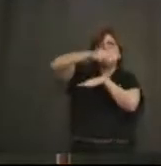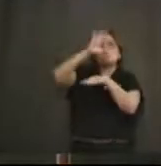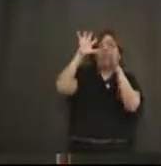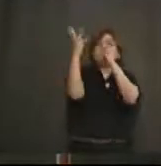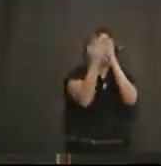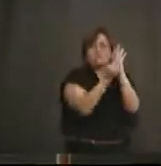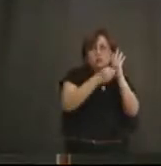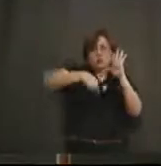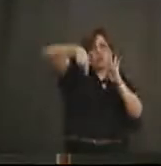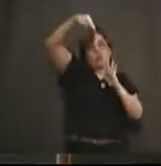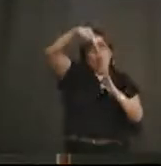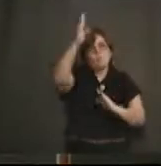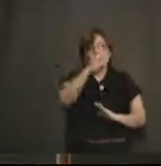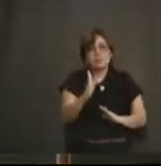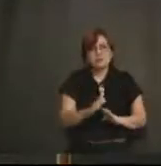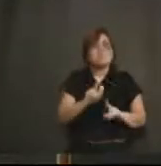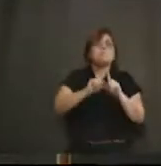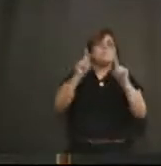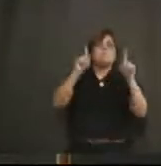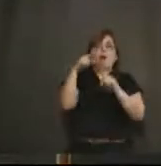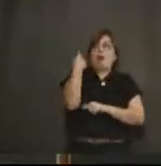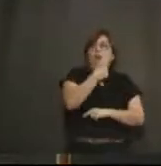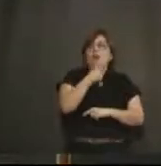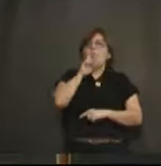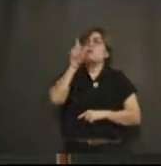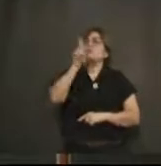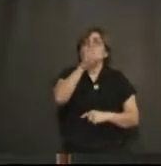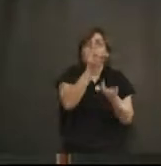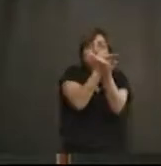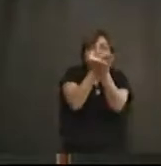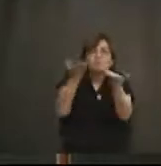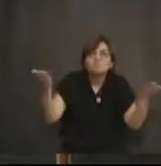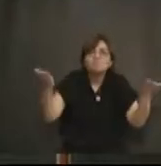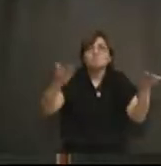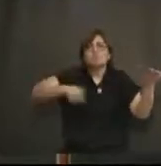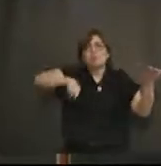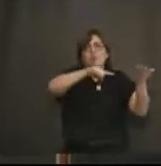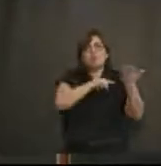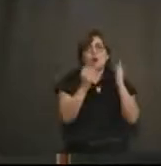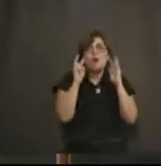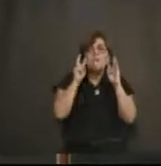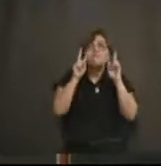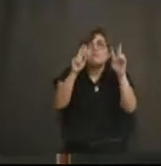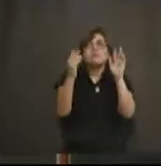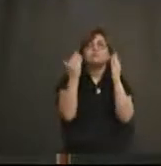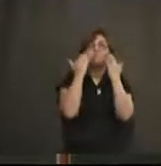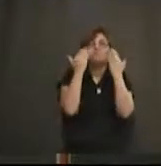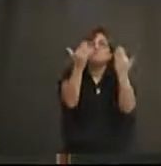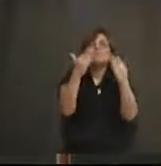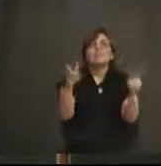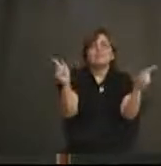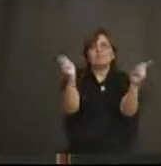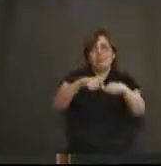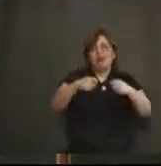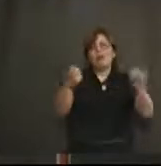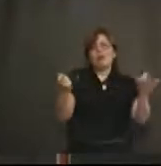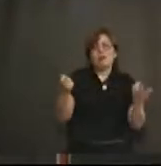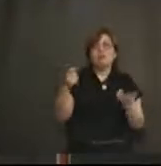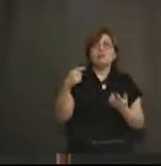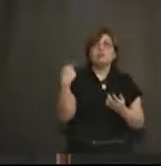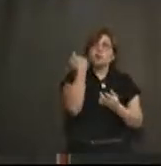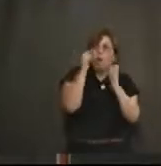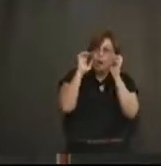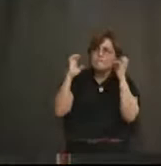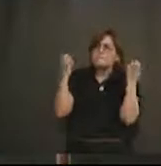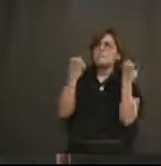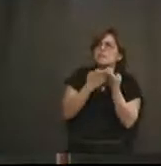contudo, assim, os resultados estão aqui na frente de todo mundo, né? É um evento desse porte aqui, é realmente